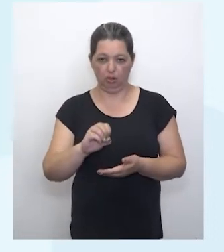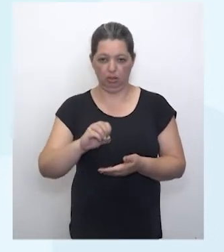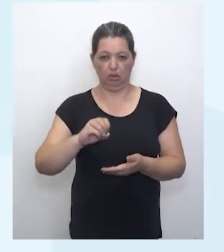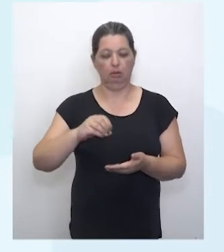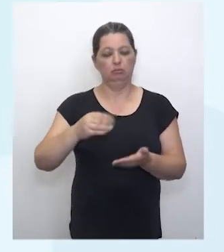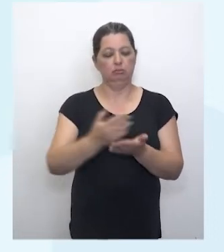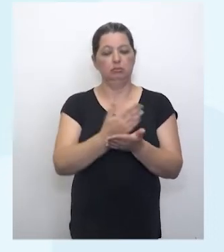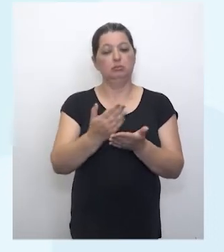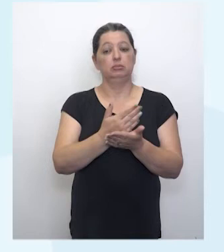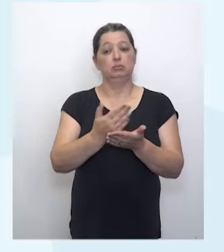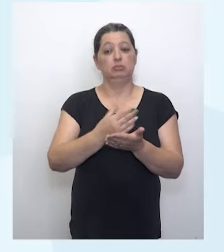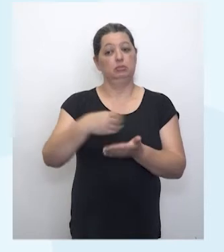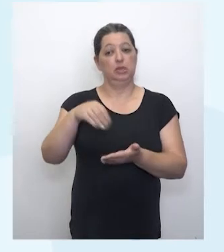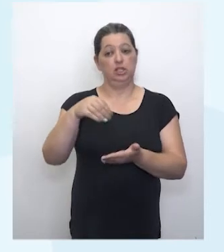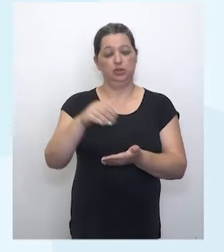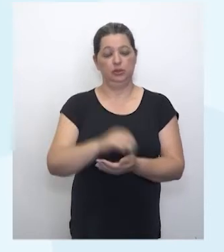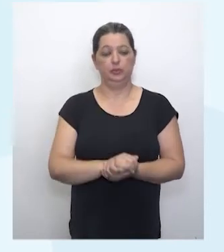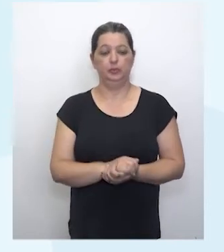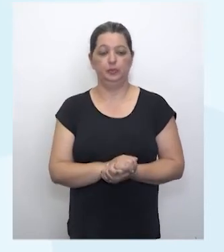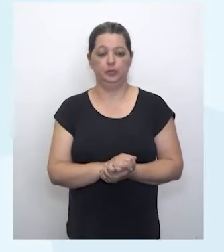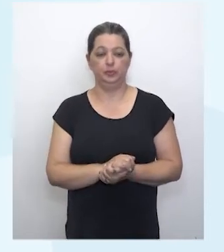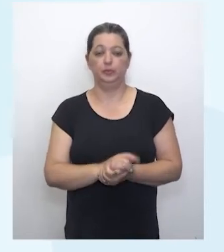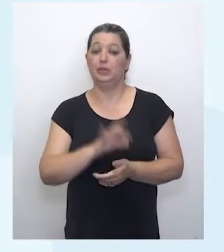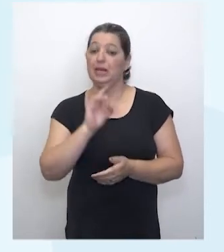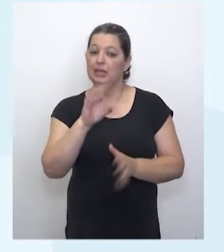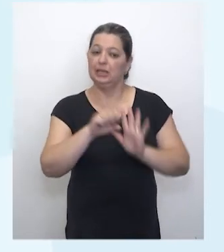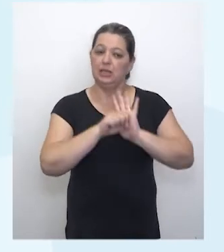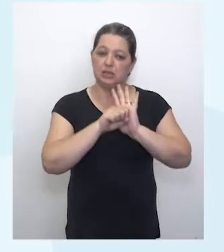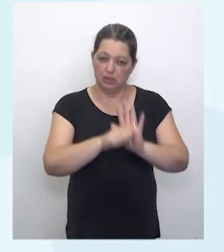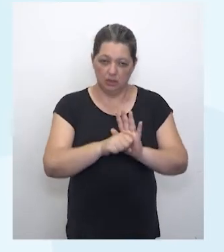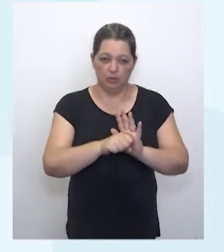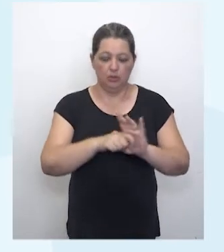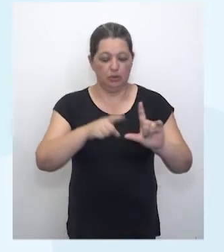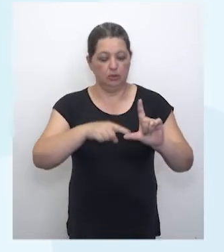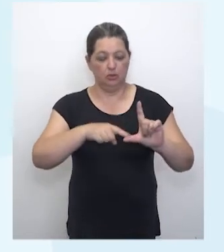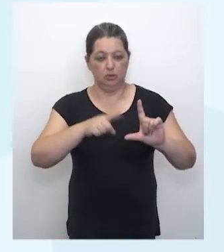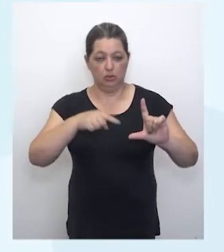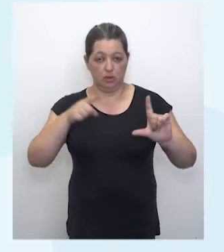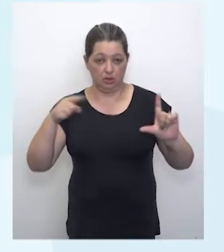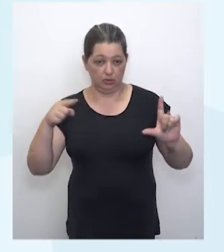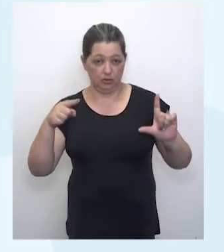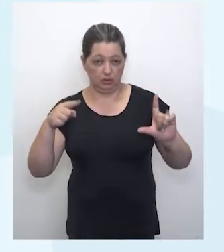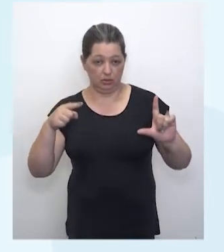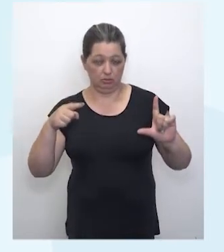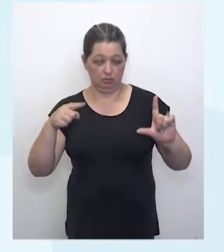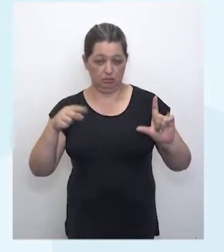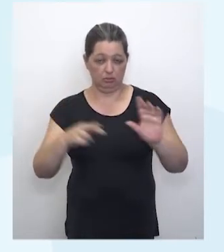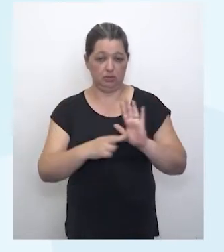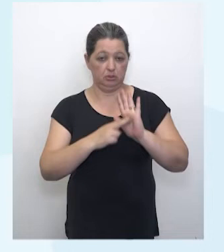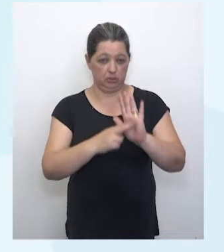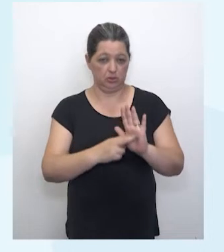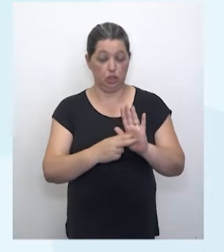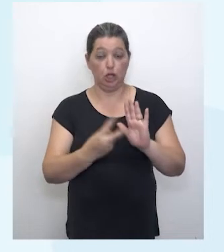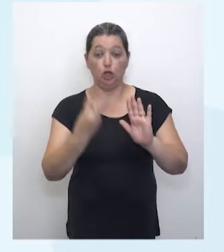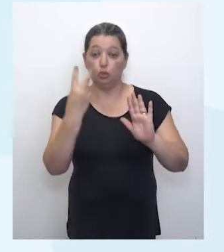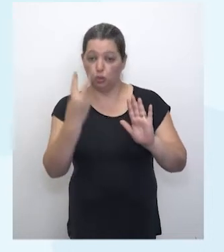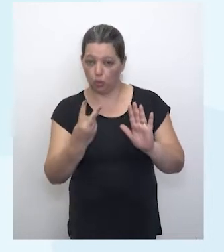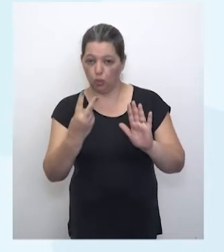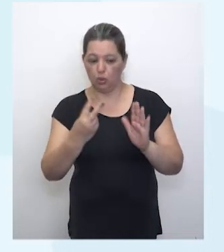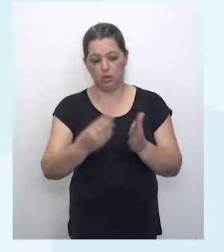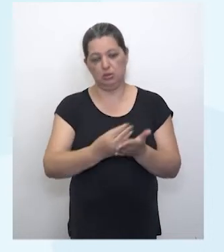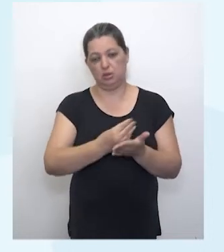páginas. Sabendo que cada símbolo do gráfico representa 2 páginas